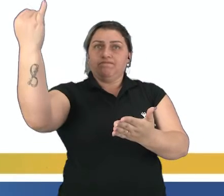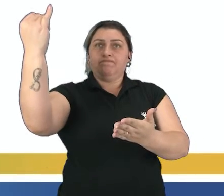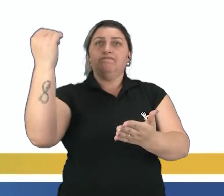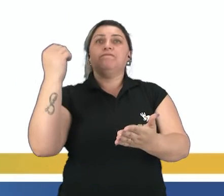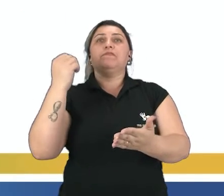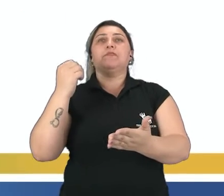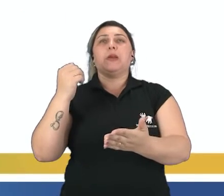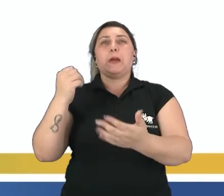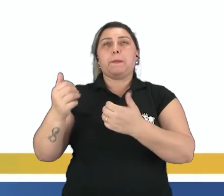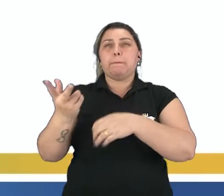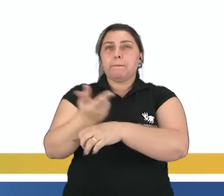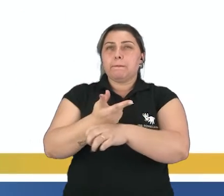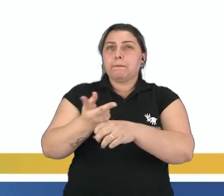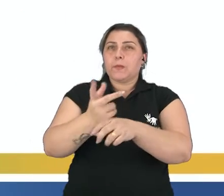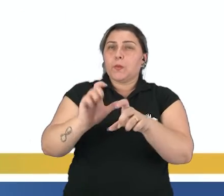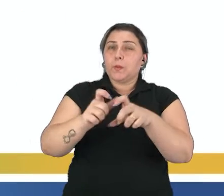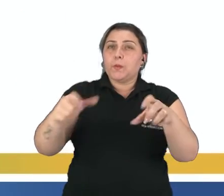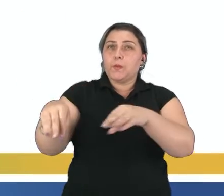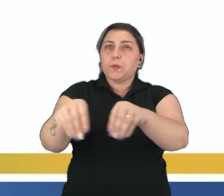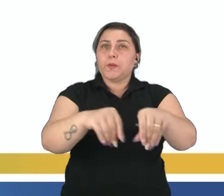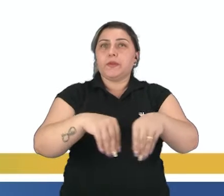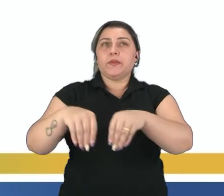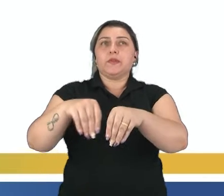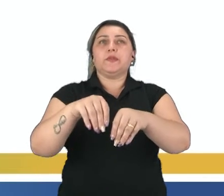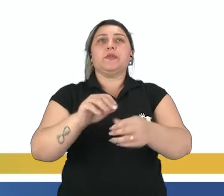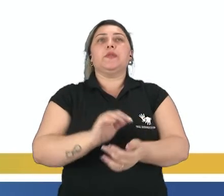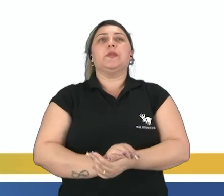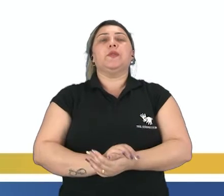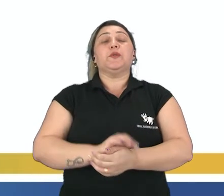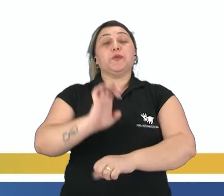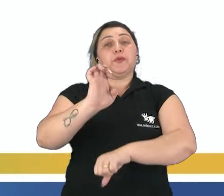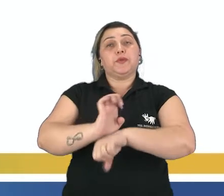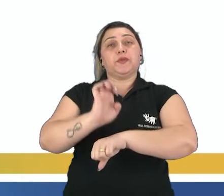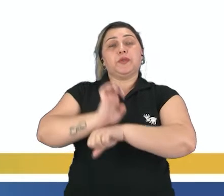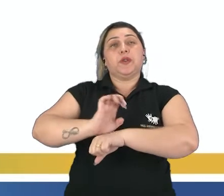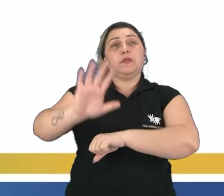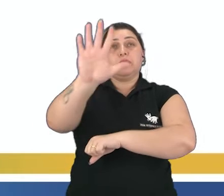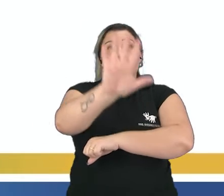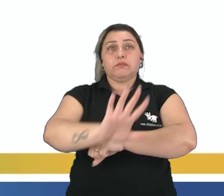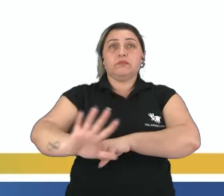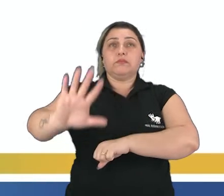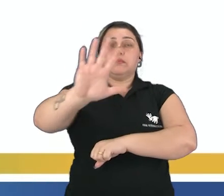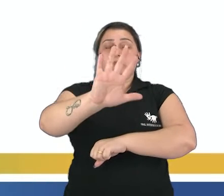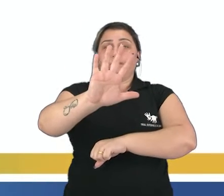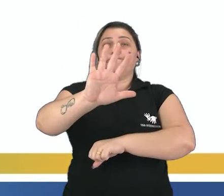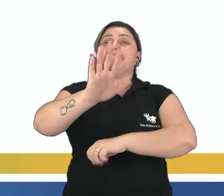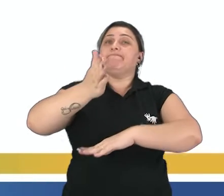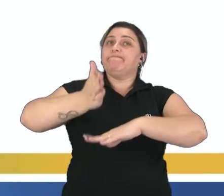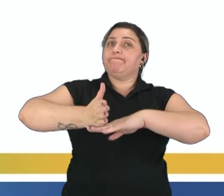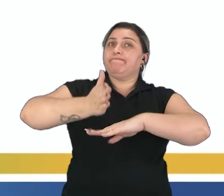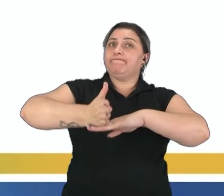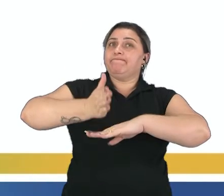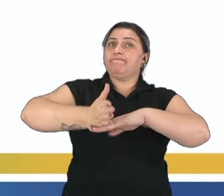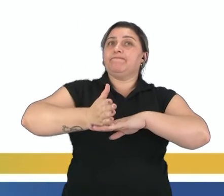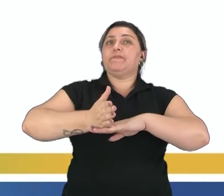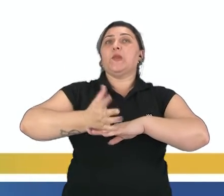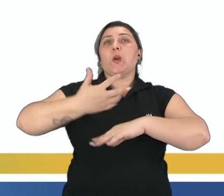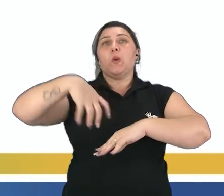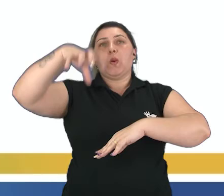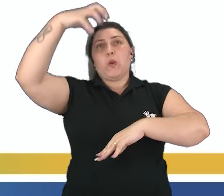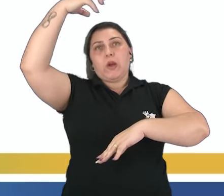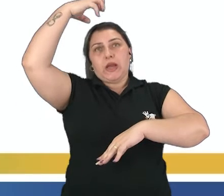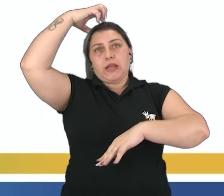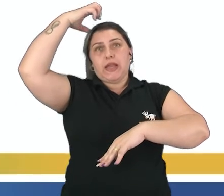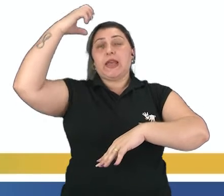feudais. Observem. O desenvolvimento da navegação marítima marcou a busca por expansão territorial dos estados